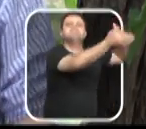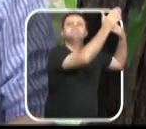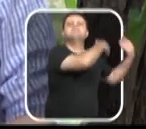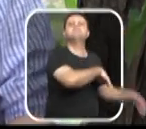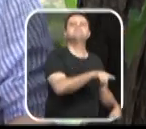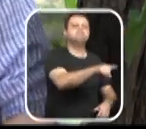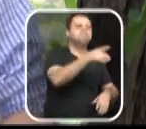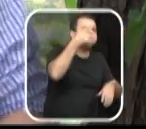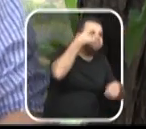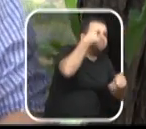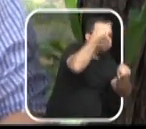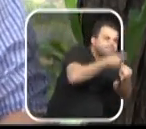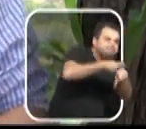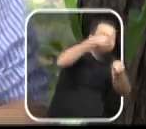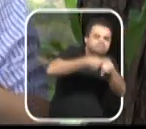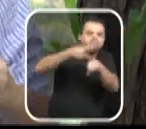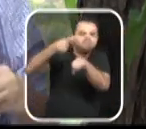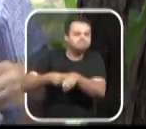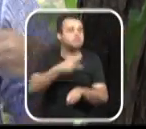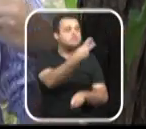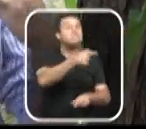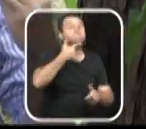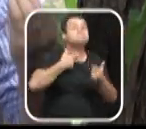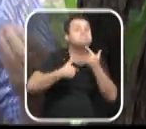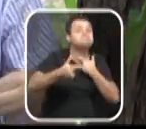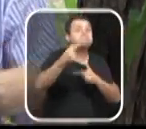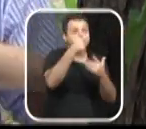experiências, tem os seus desejos, tem as suas